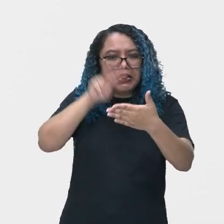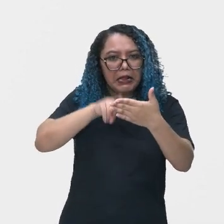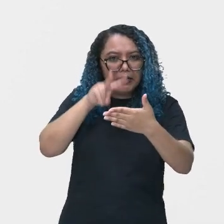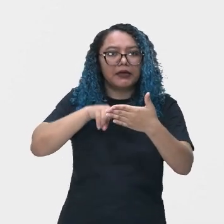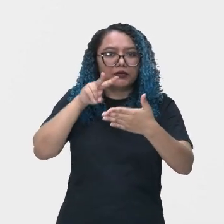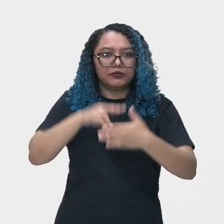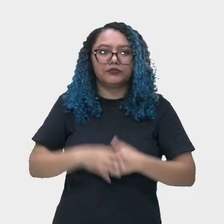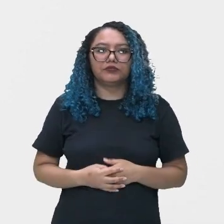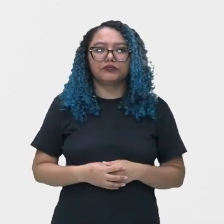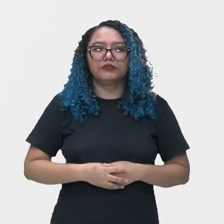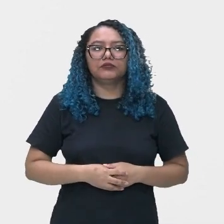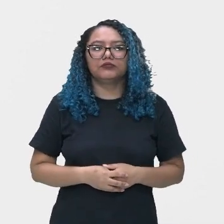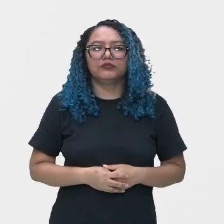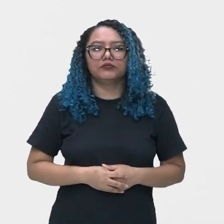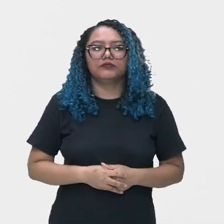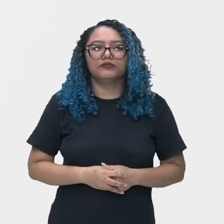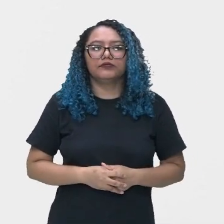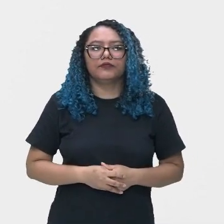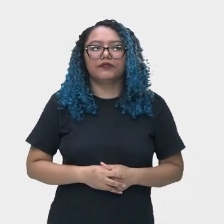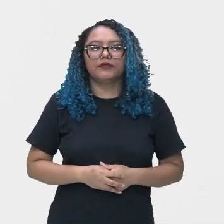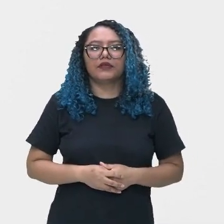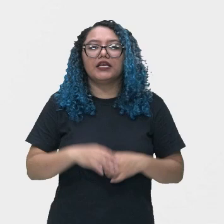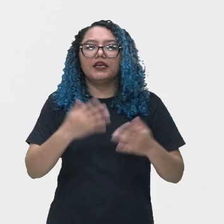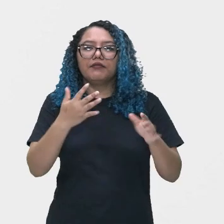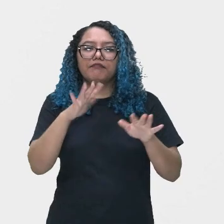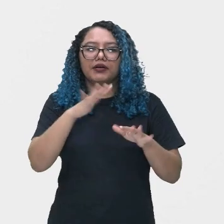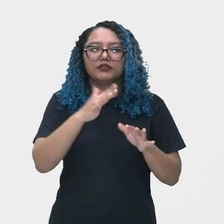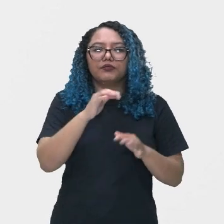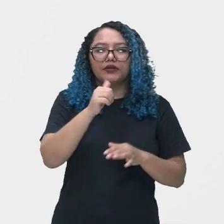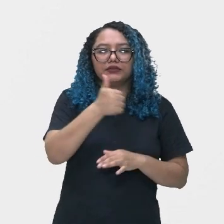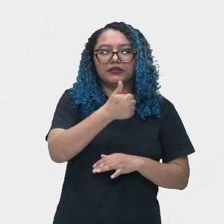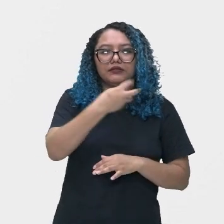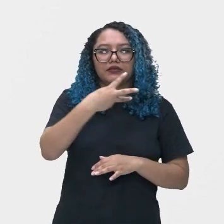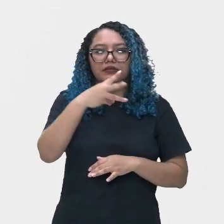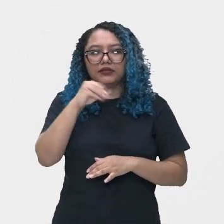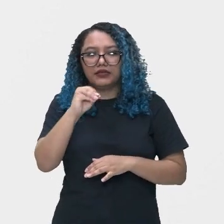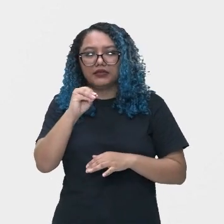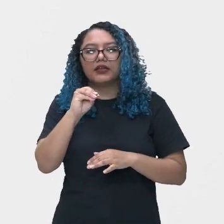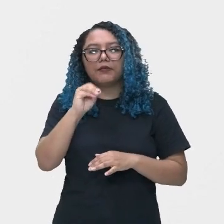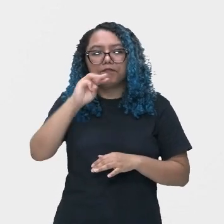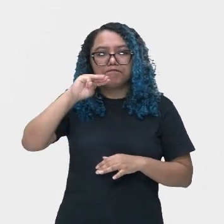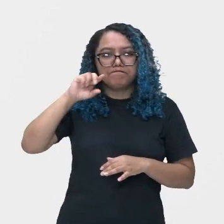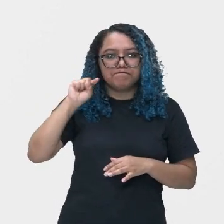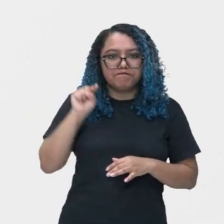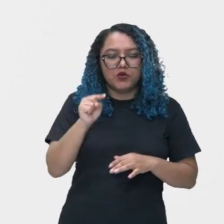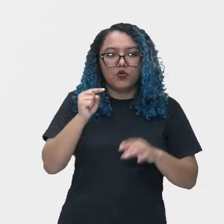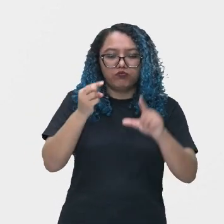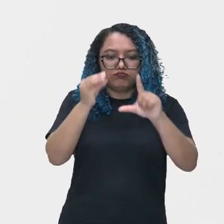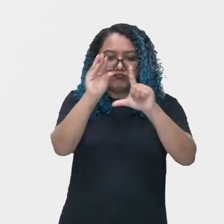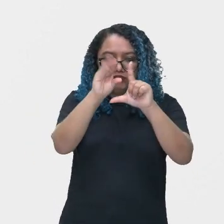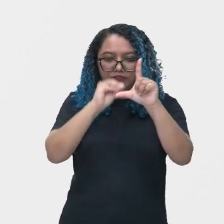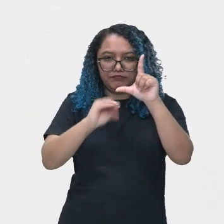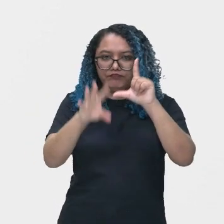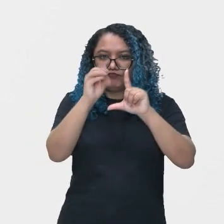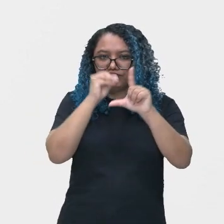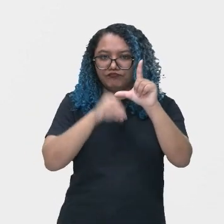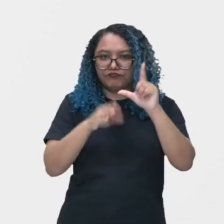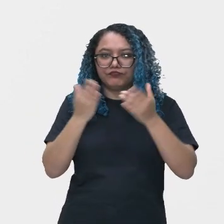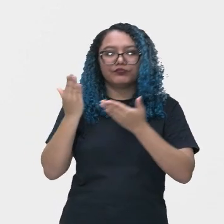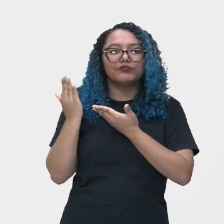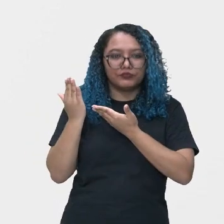texto lá. E quase 130 mil compartilhamentos. Essa notícia. Vamos continuar